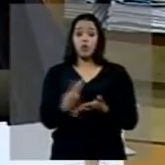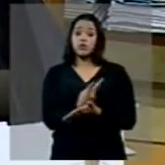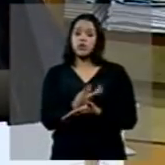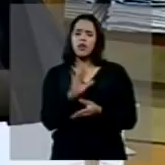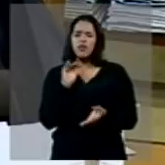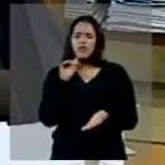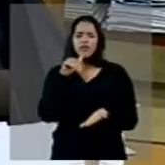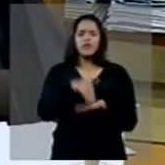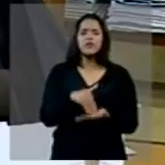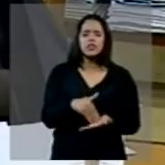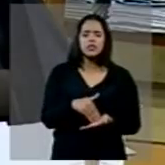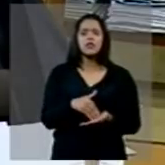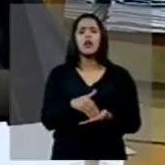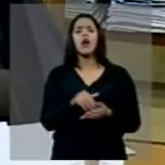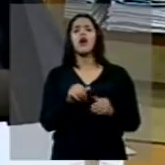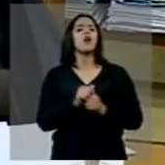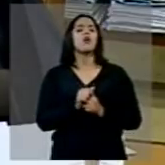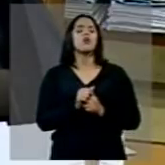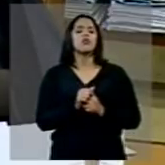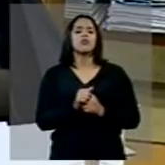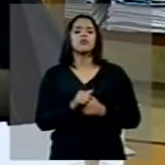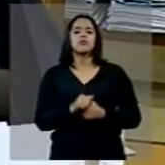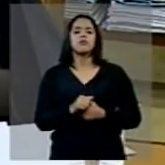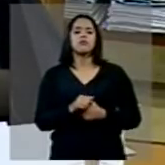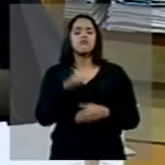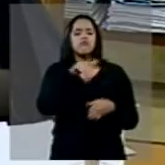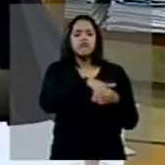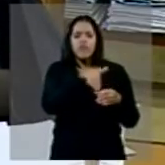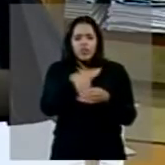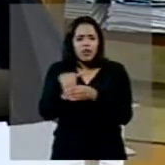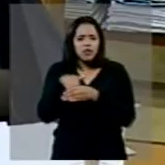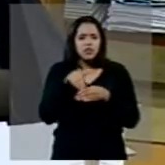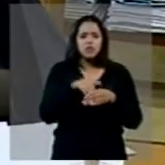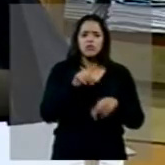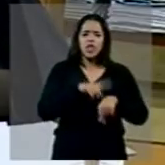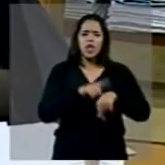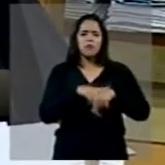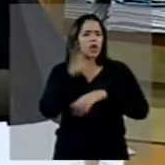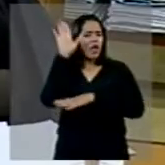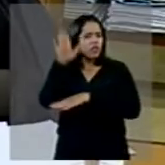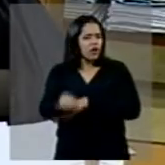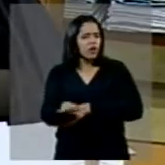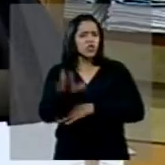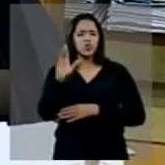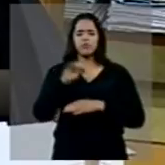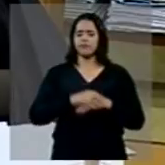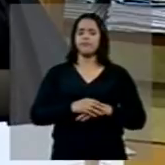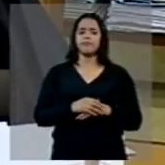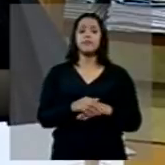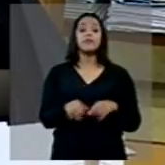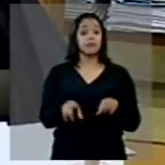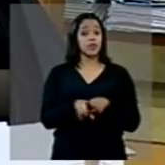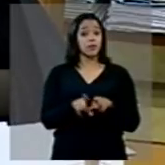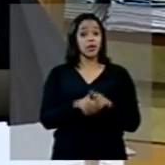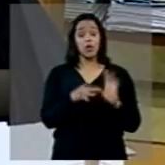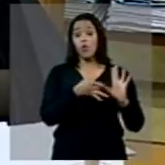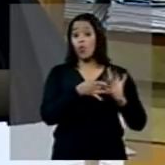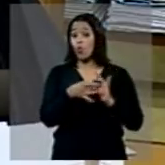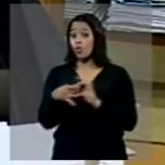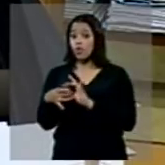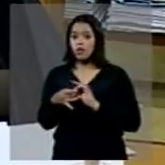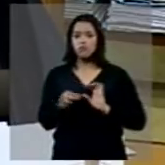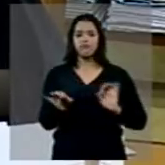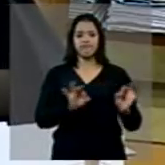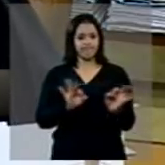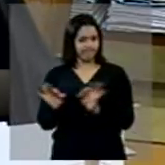final das votações e, claro, em contexto muito